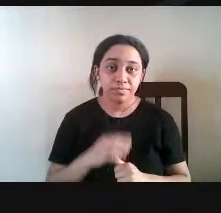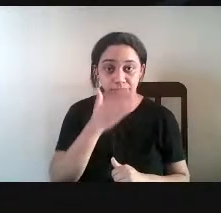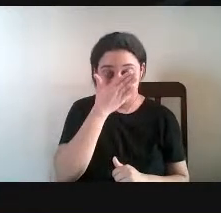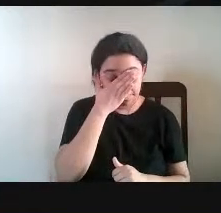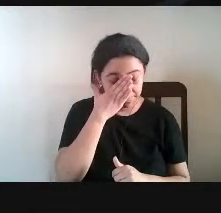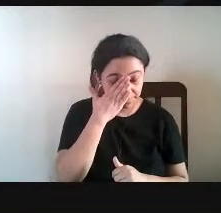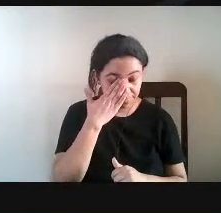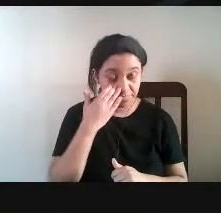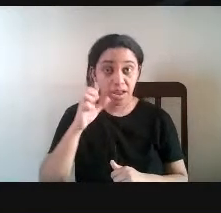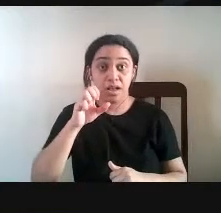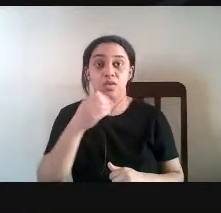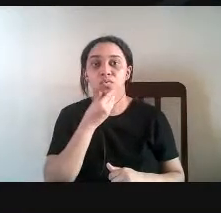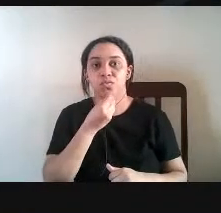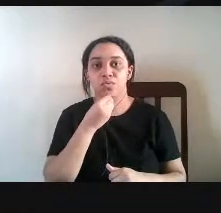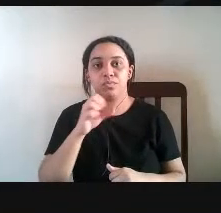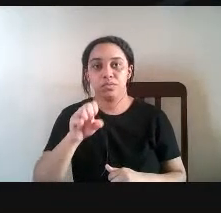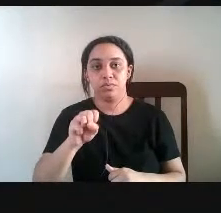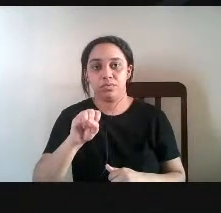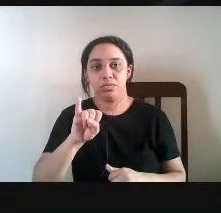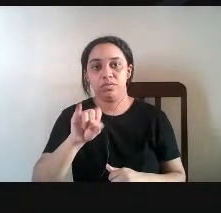do Silvio.